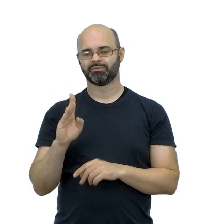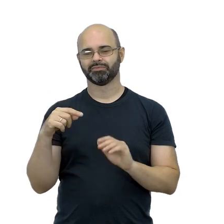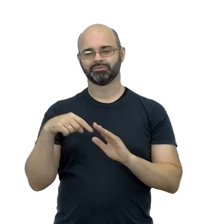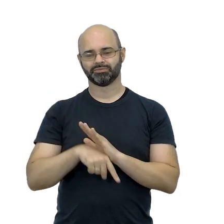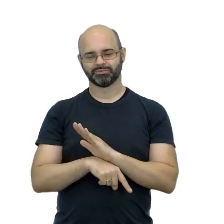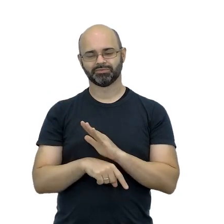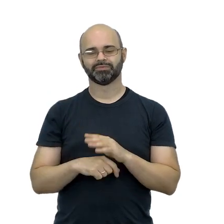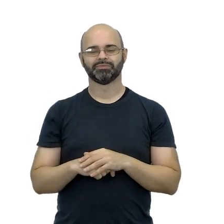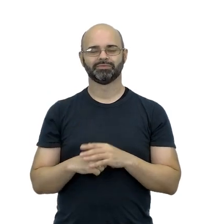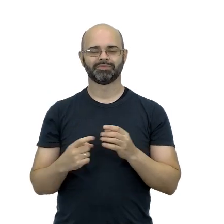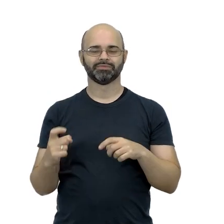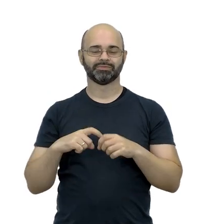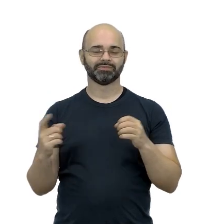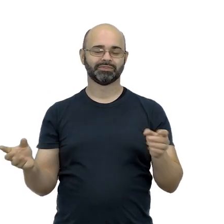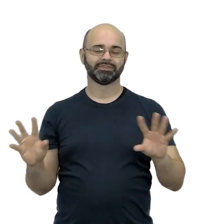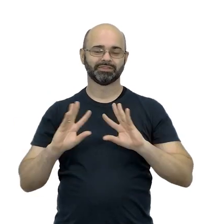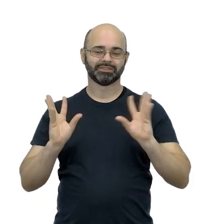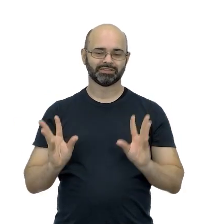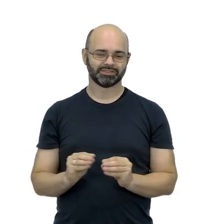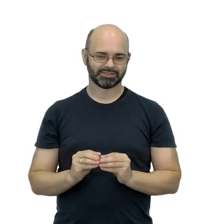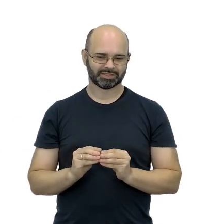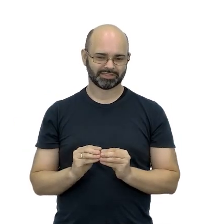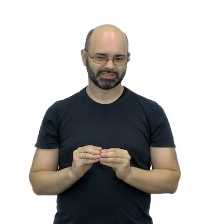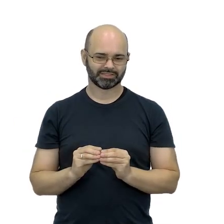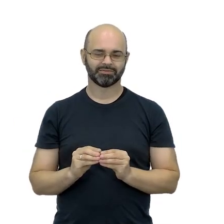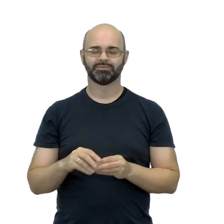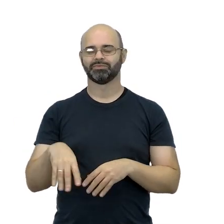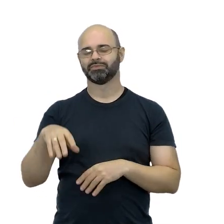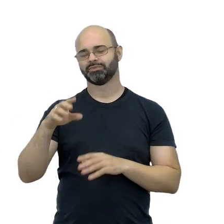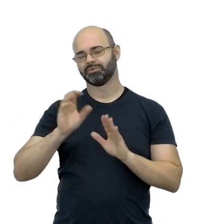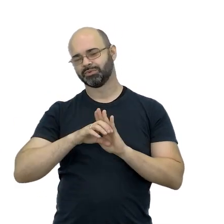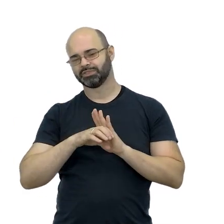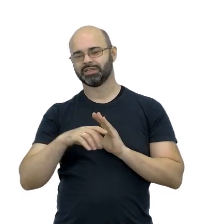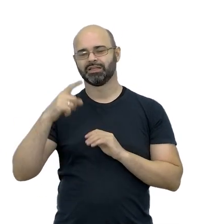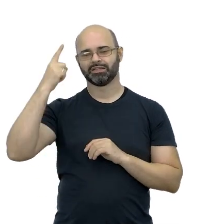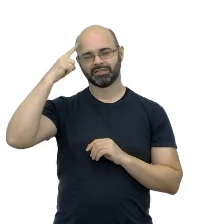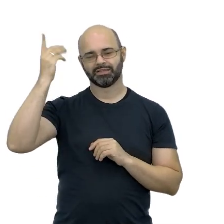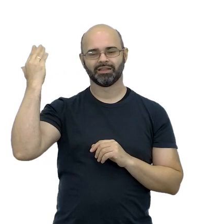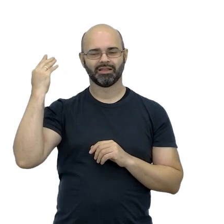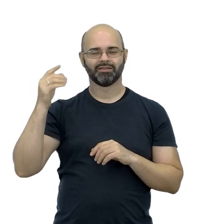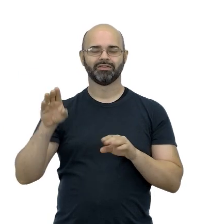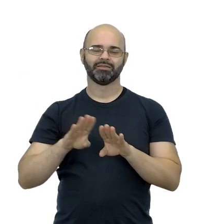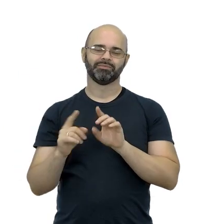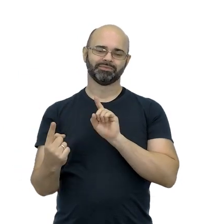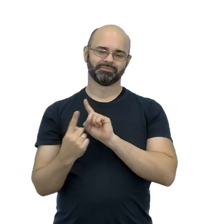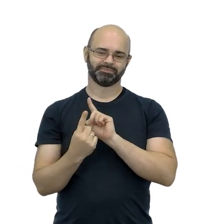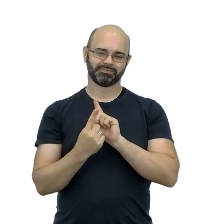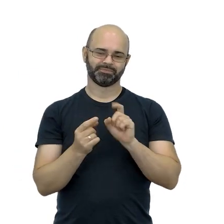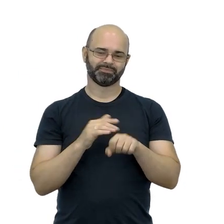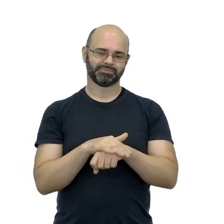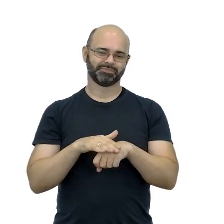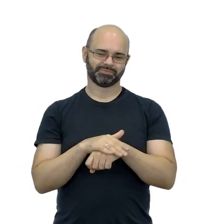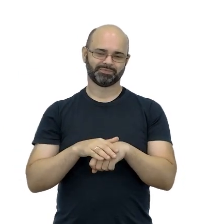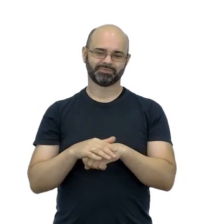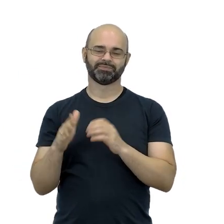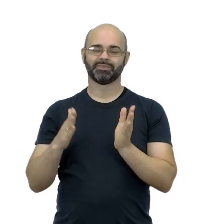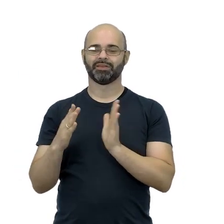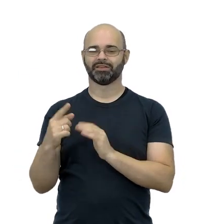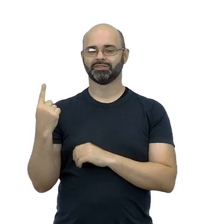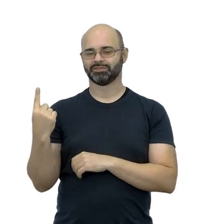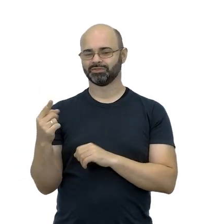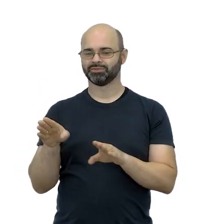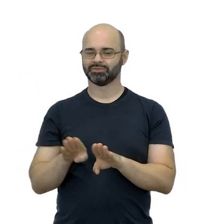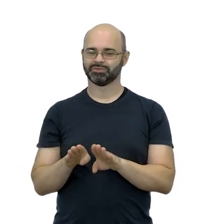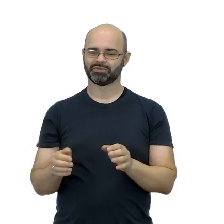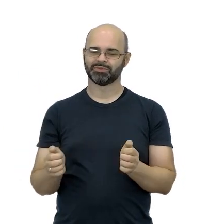aprofundamentos, sintetizamos os conceitos, as ideias, discutimos aquilo que foi falado na formação de etapas, as nossas parte 1, juntamente